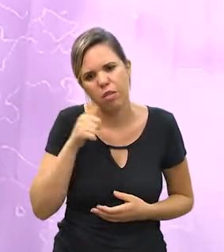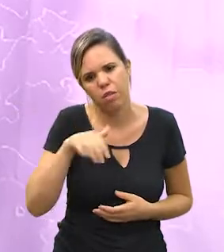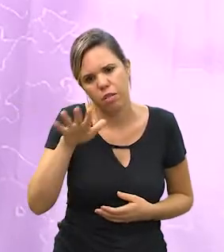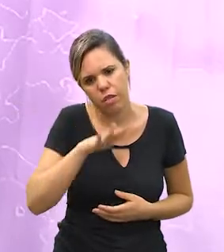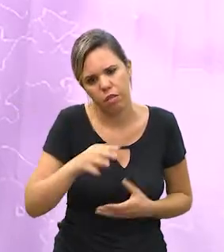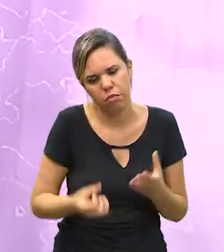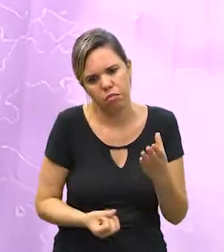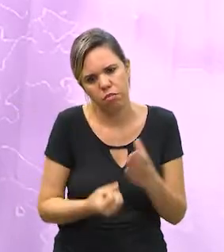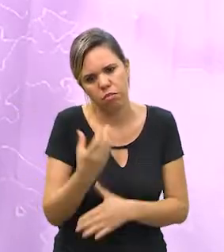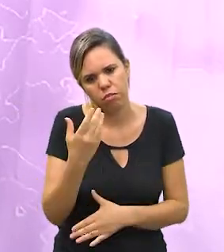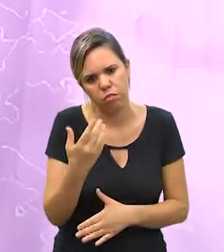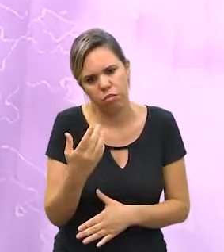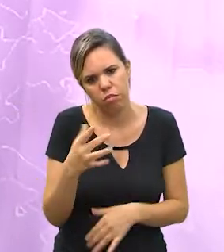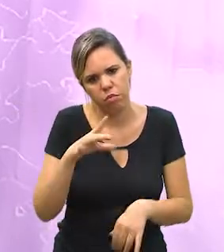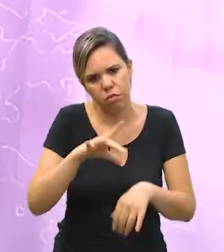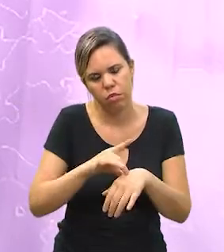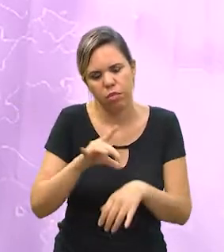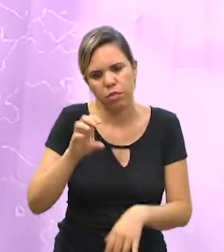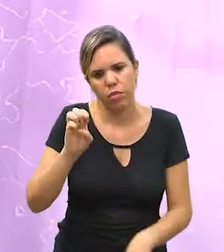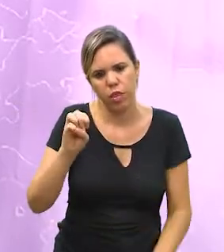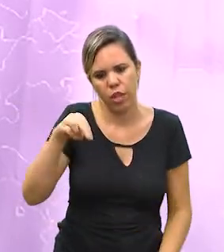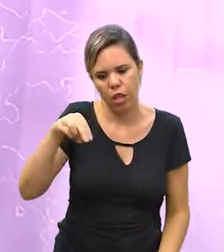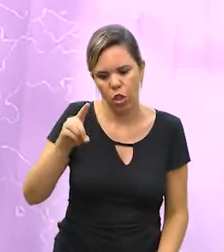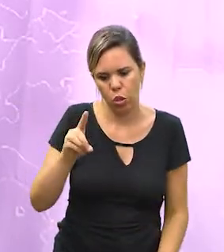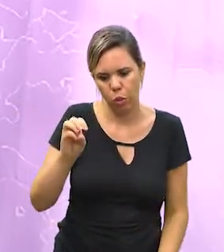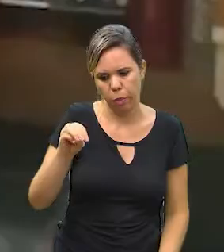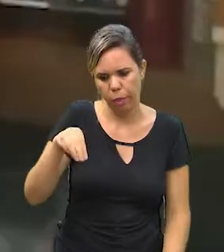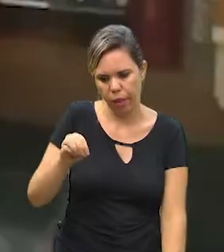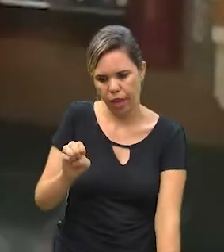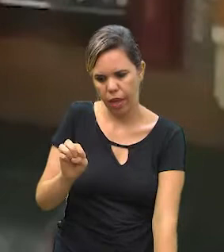são acometidas pela endometriose?